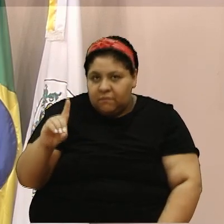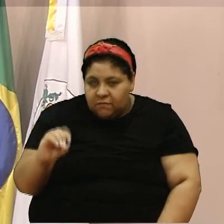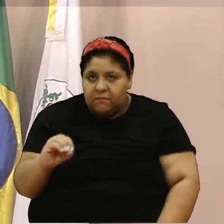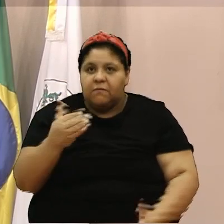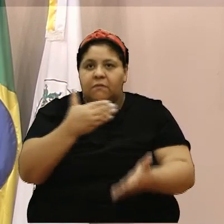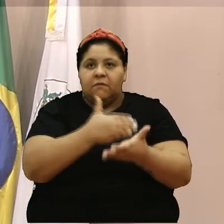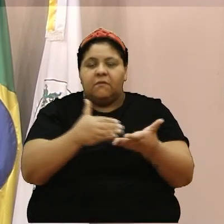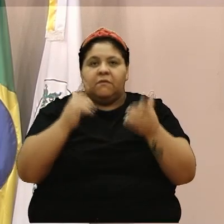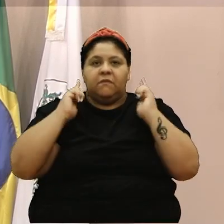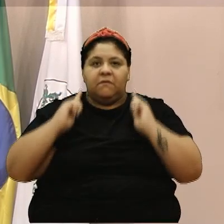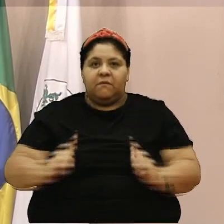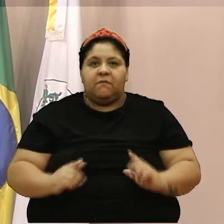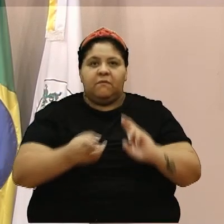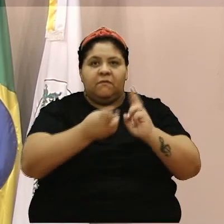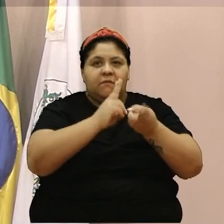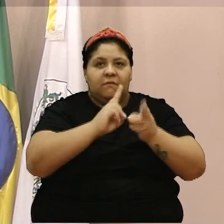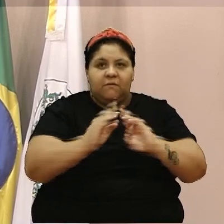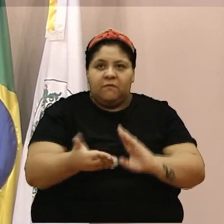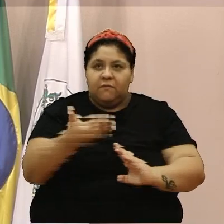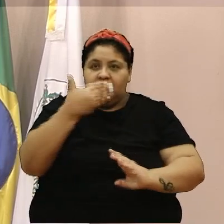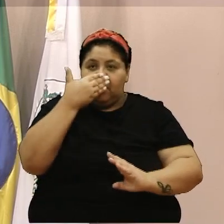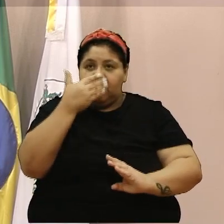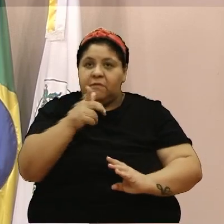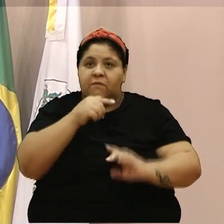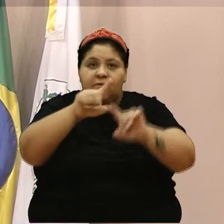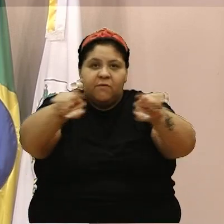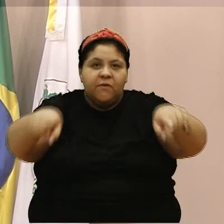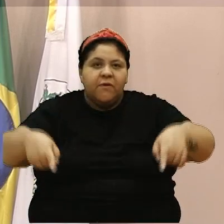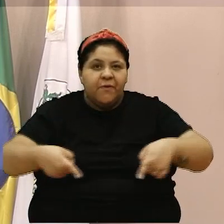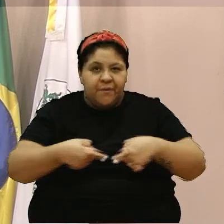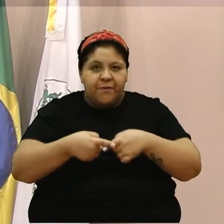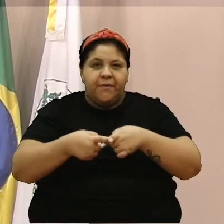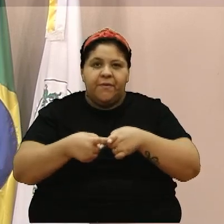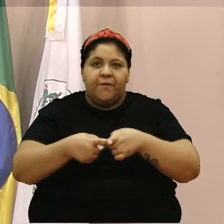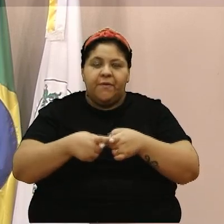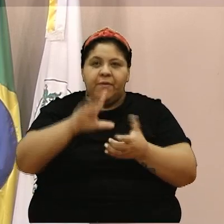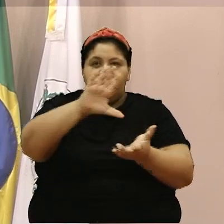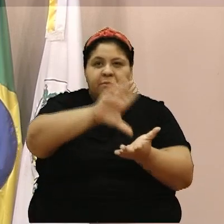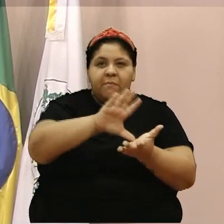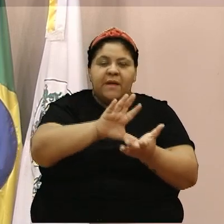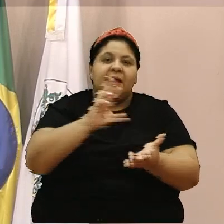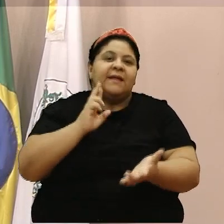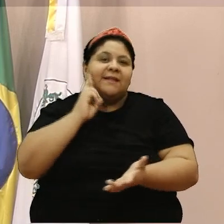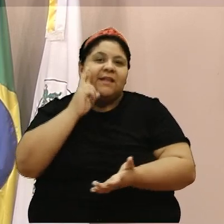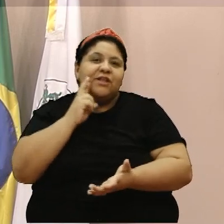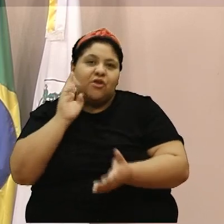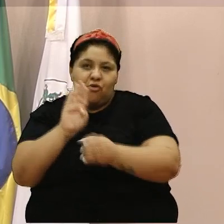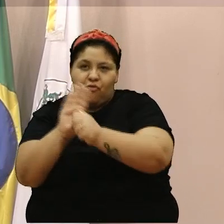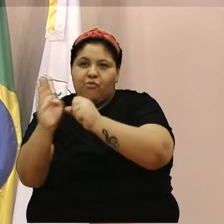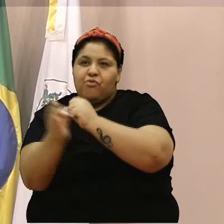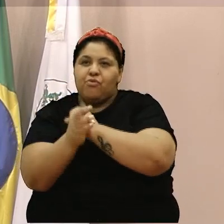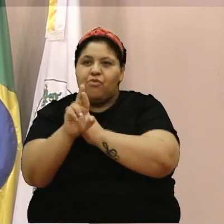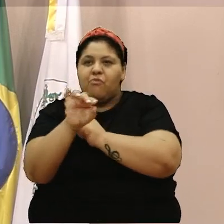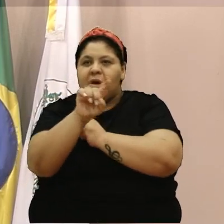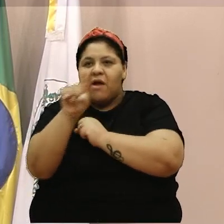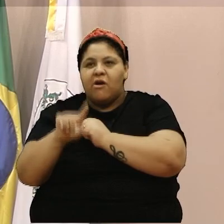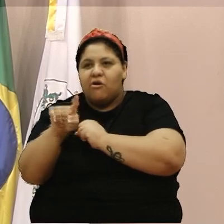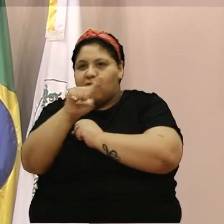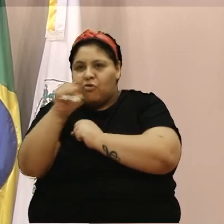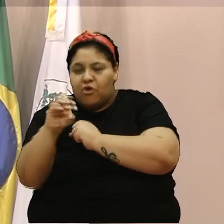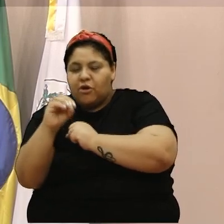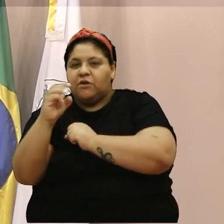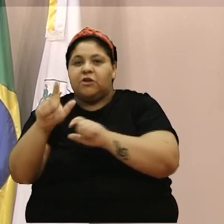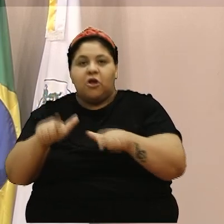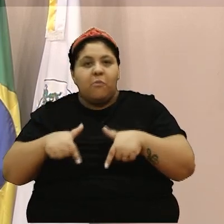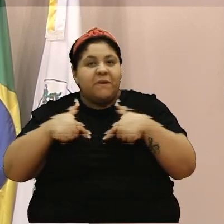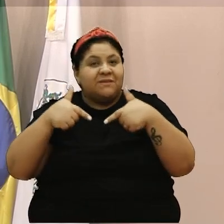de Gestão Urbana, lá em frente à Lagoa do Parque das Rosas, no desvio Risso, que é uma ação importante do governo, não